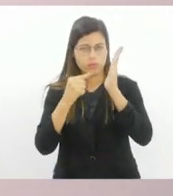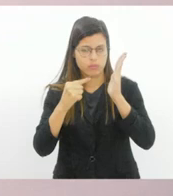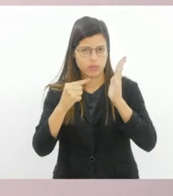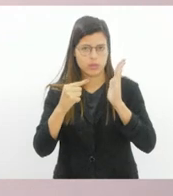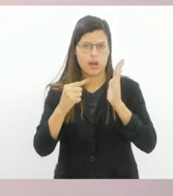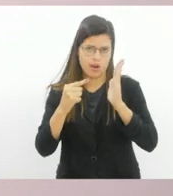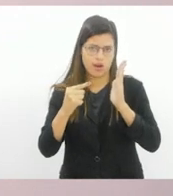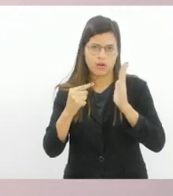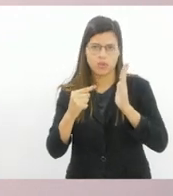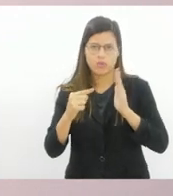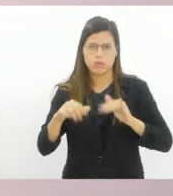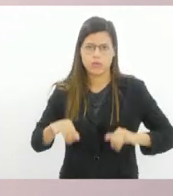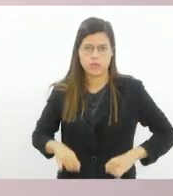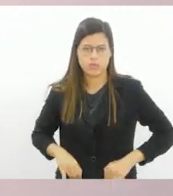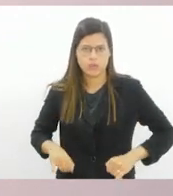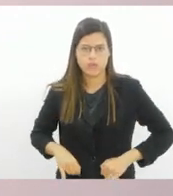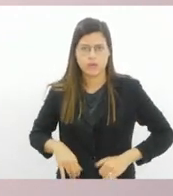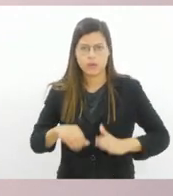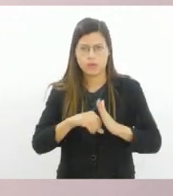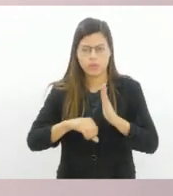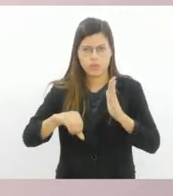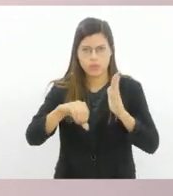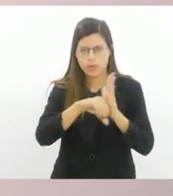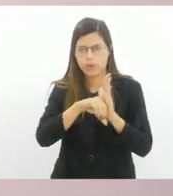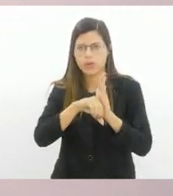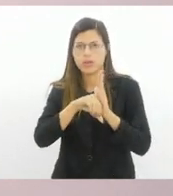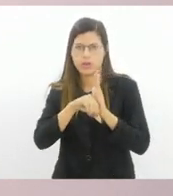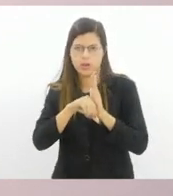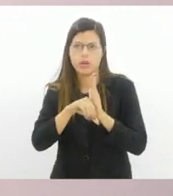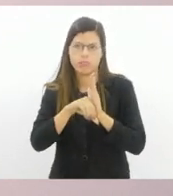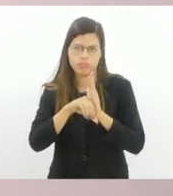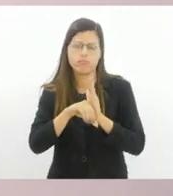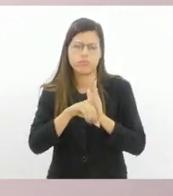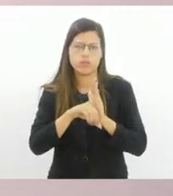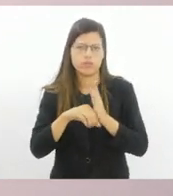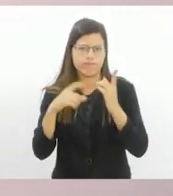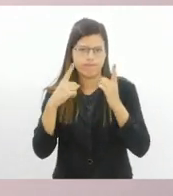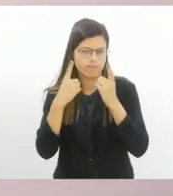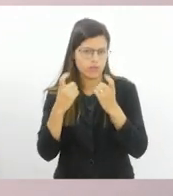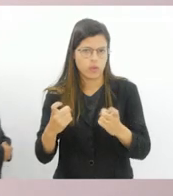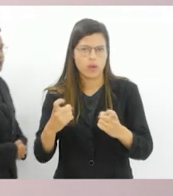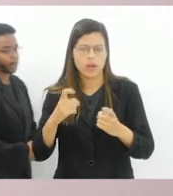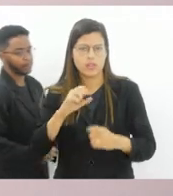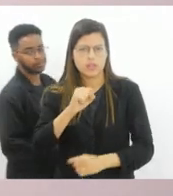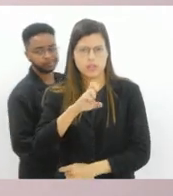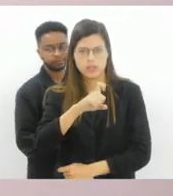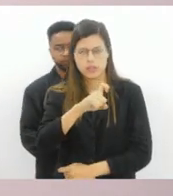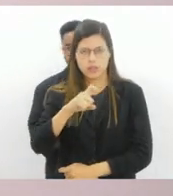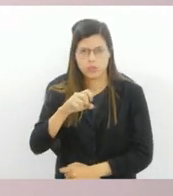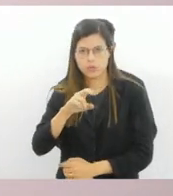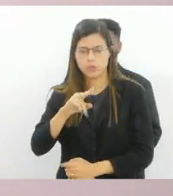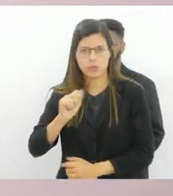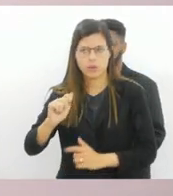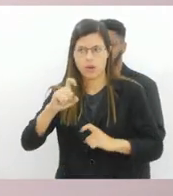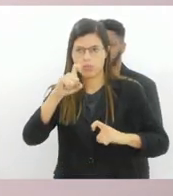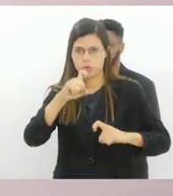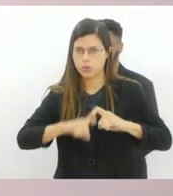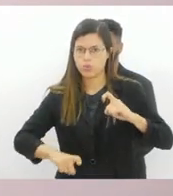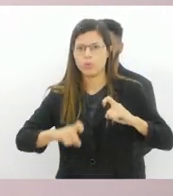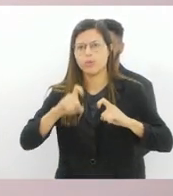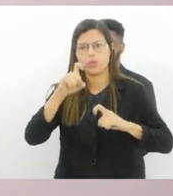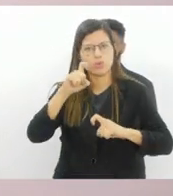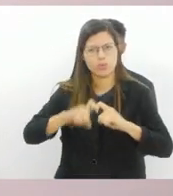um dos crimes que compõem a violência sexual, quais sejam, né? Estupro, estupro de vulnerável, tentativa de